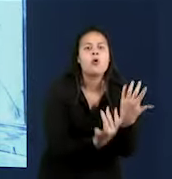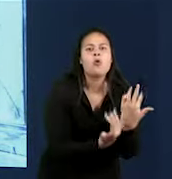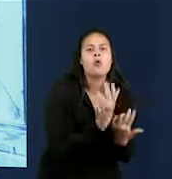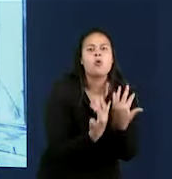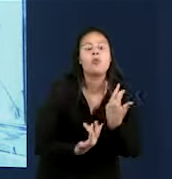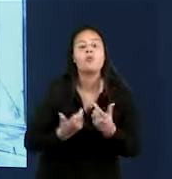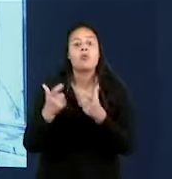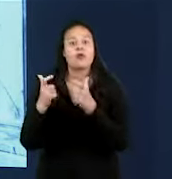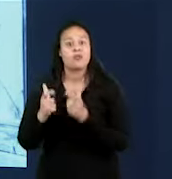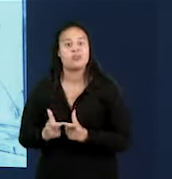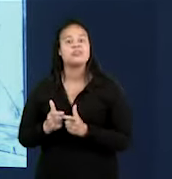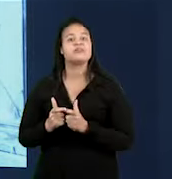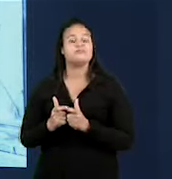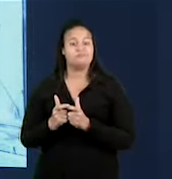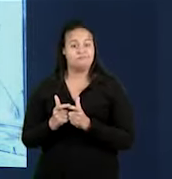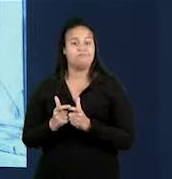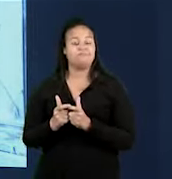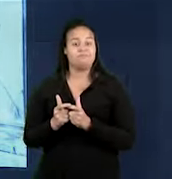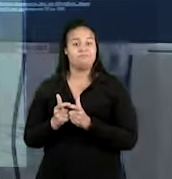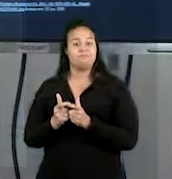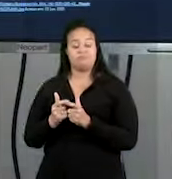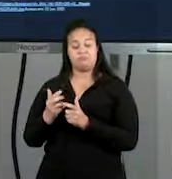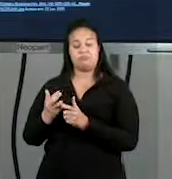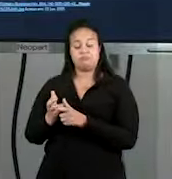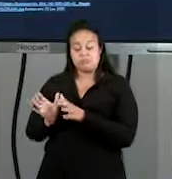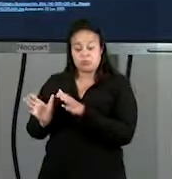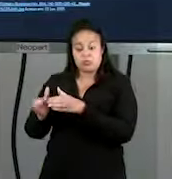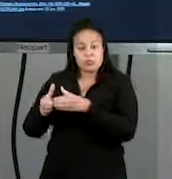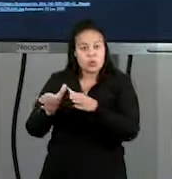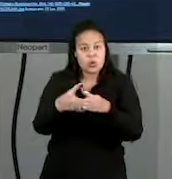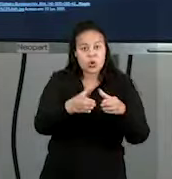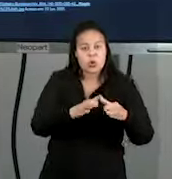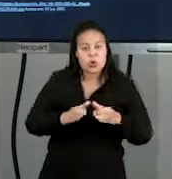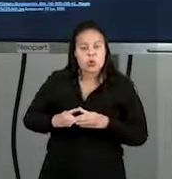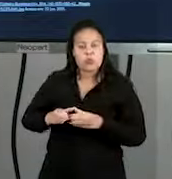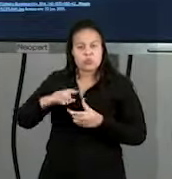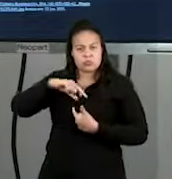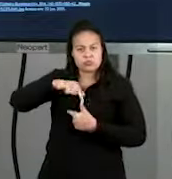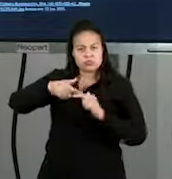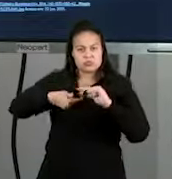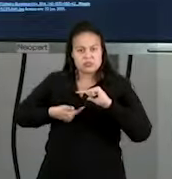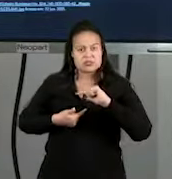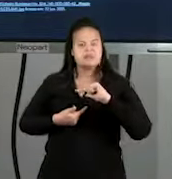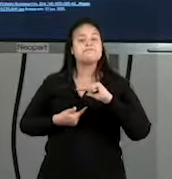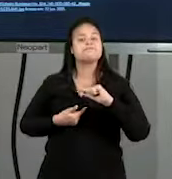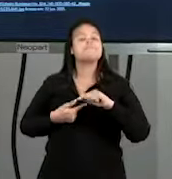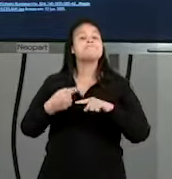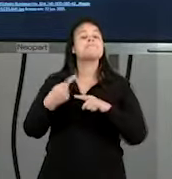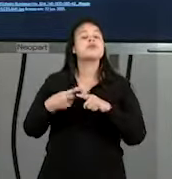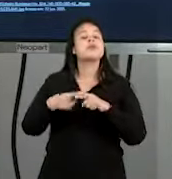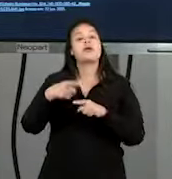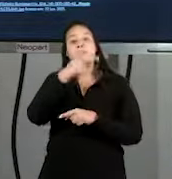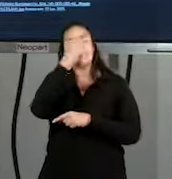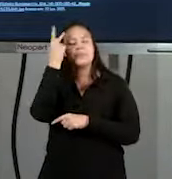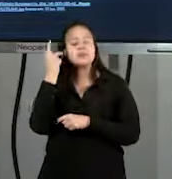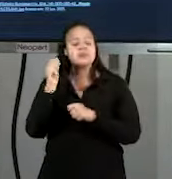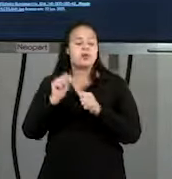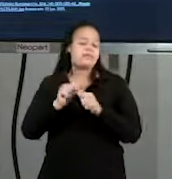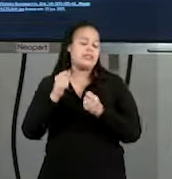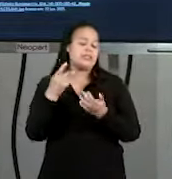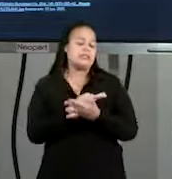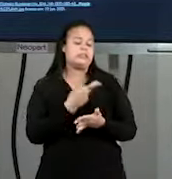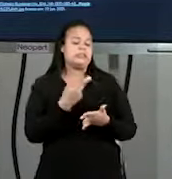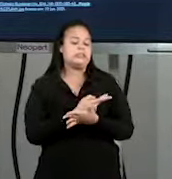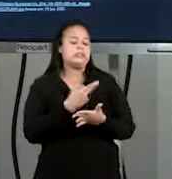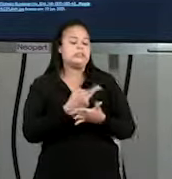que é o espaço de culto do judaísmo. Tudo isso porque uma pessoa provavelmente teria feito alguma coisa errada, era